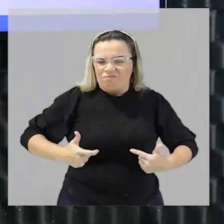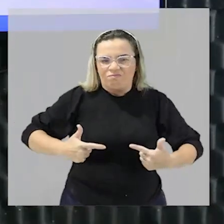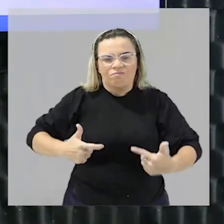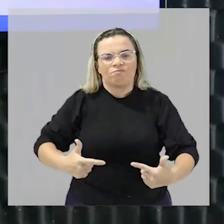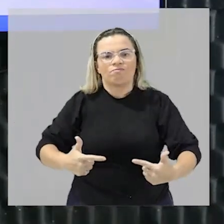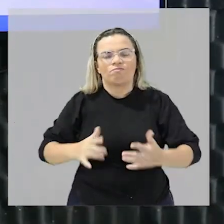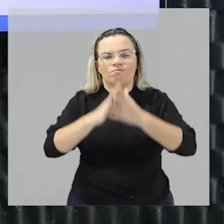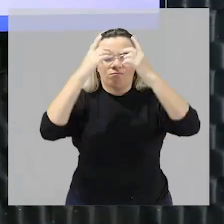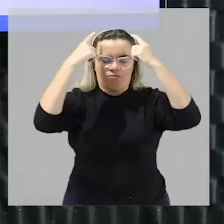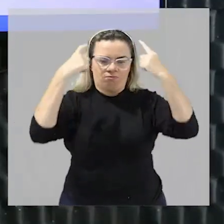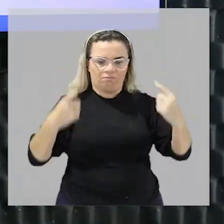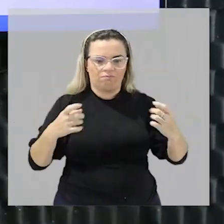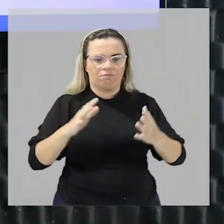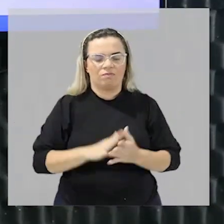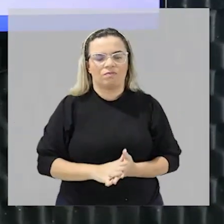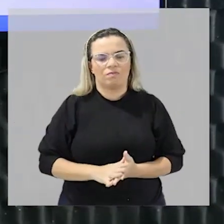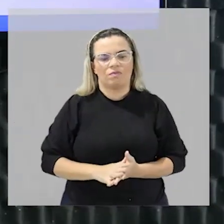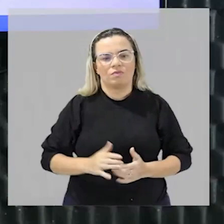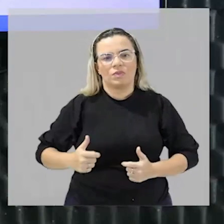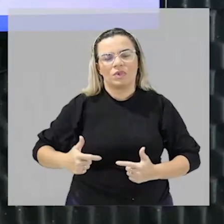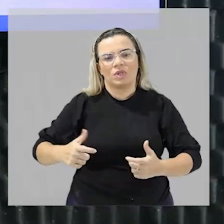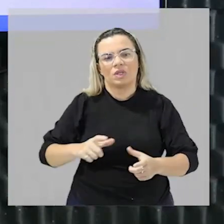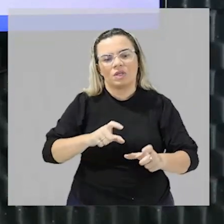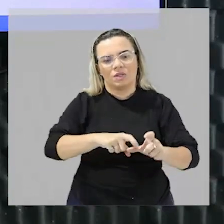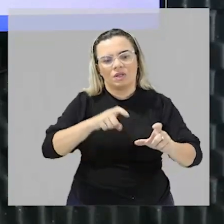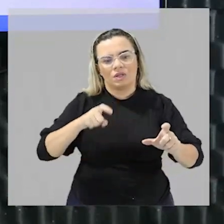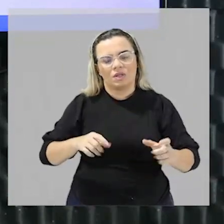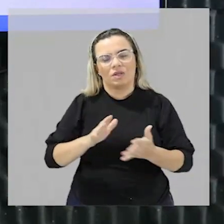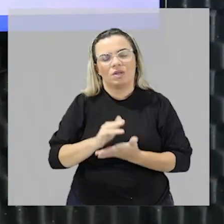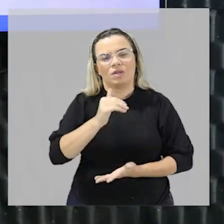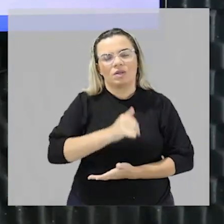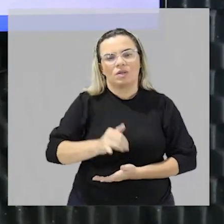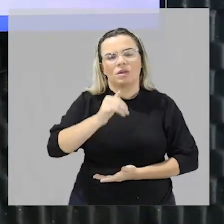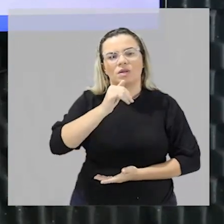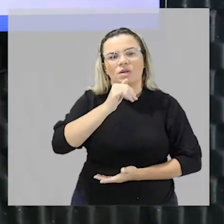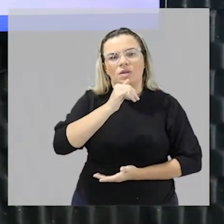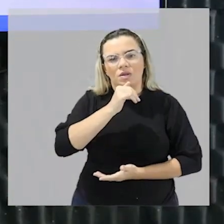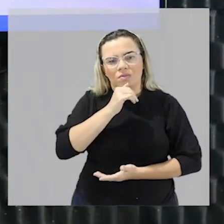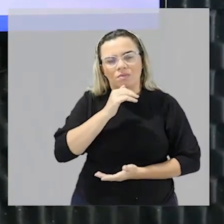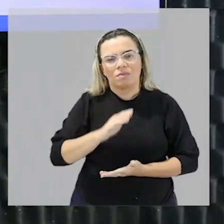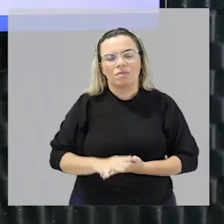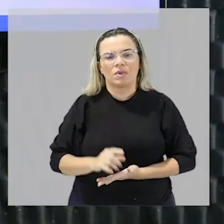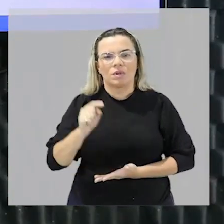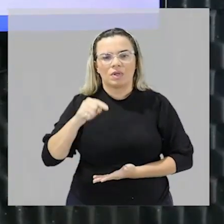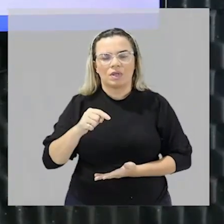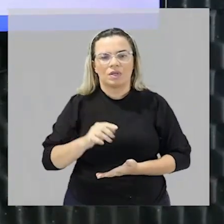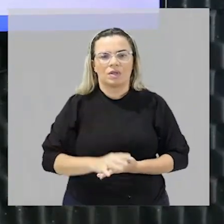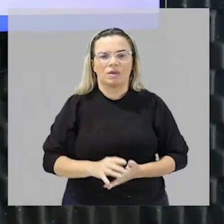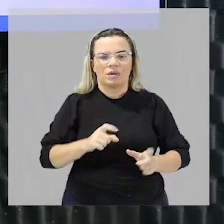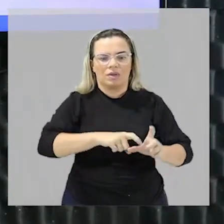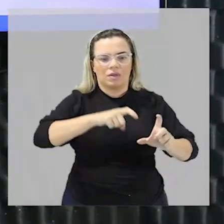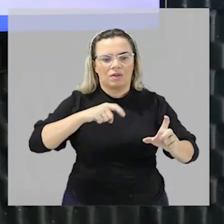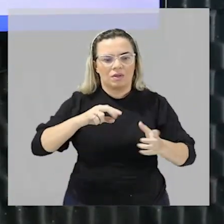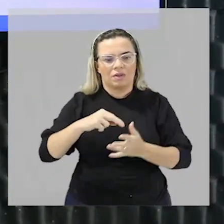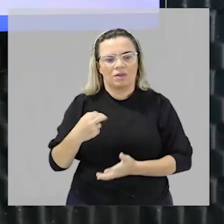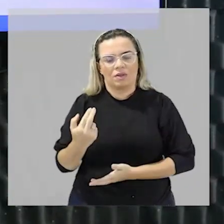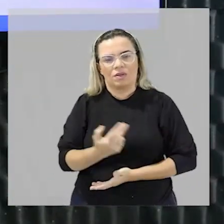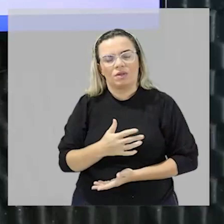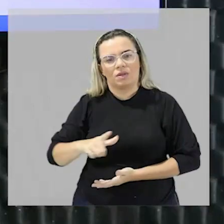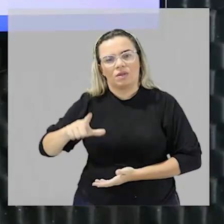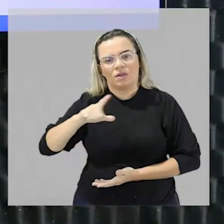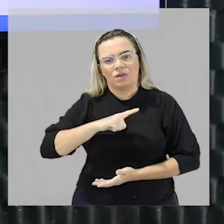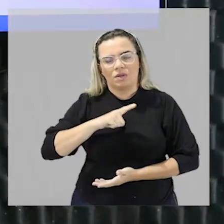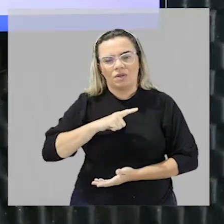guerras de independência. É o caso da Bahia. E nessas guerras de independência, teremos a